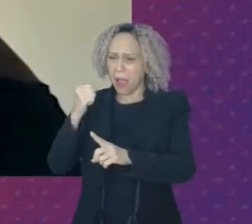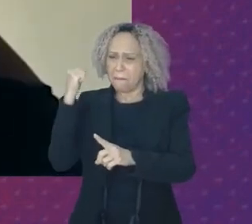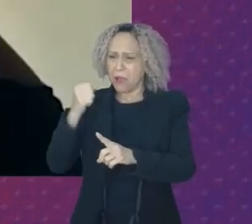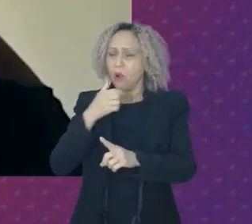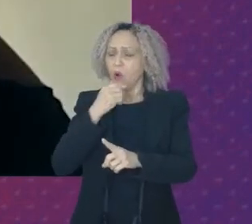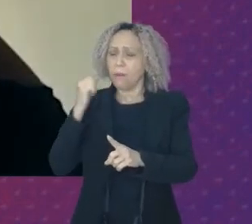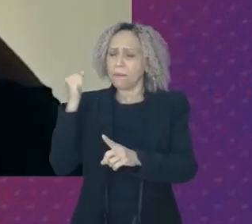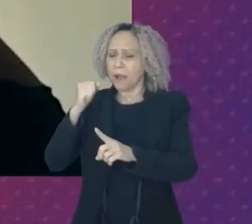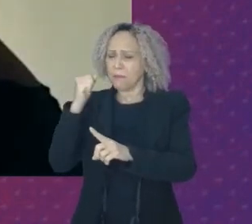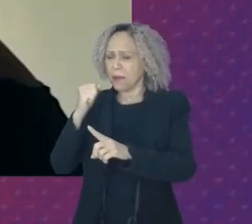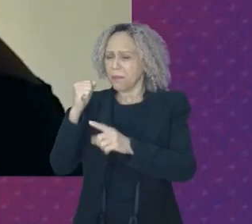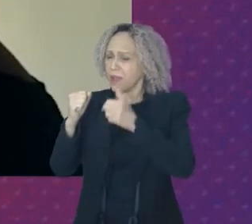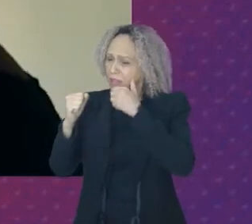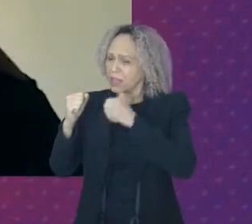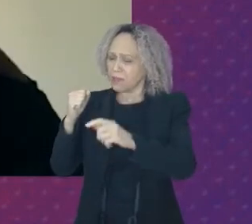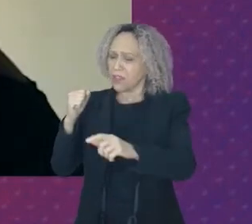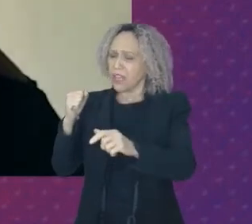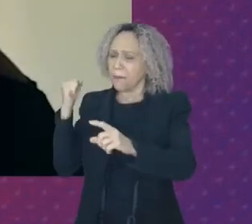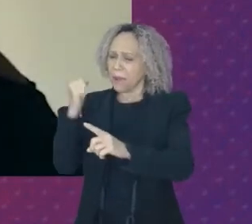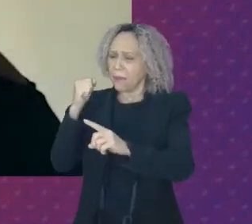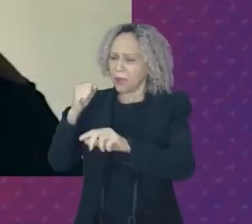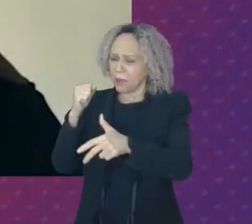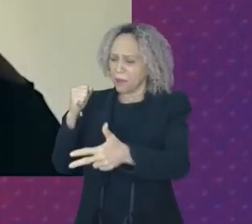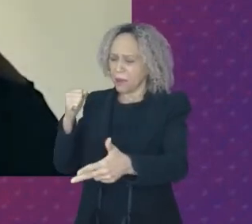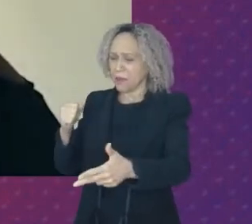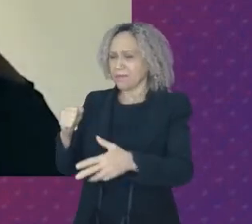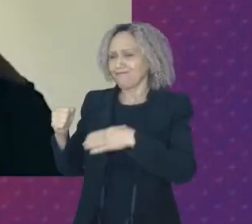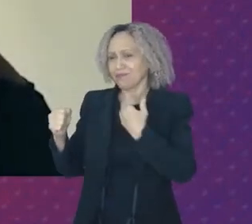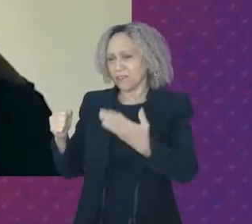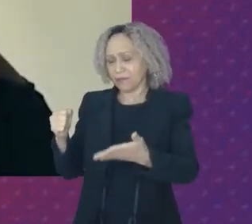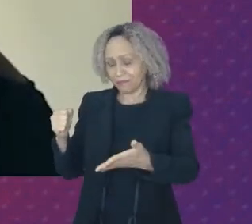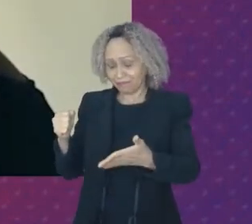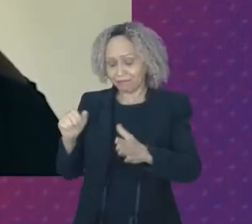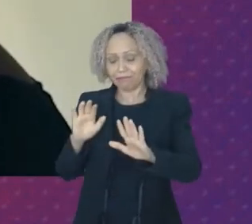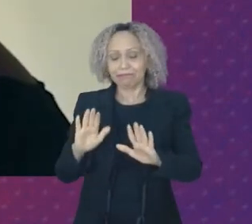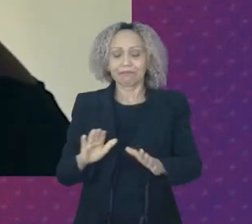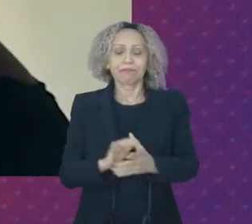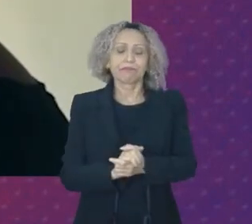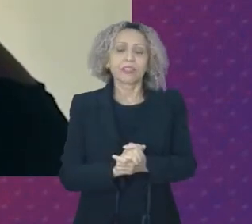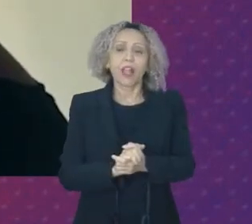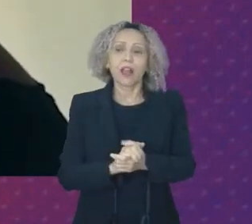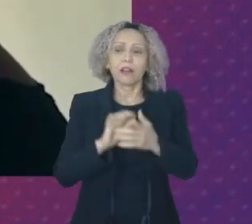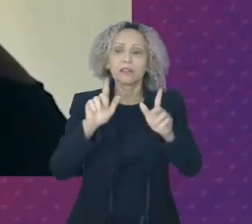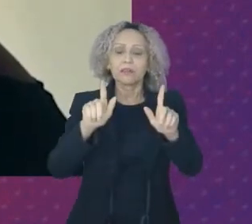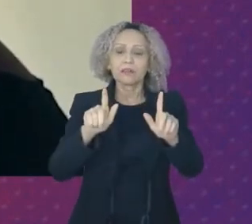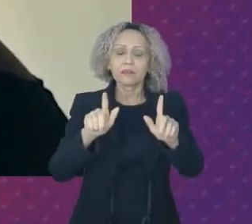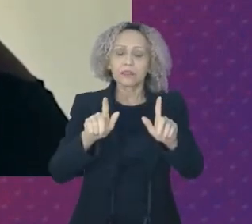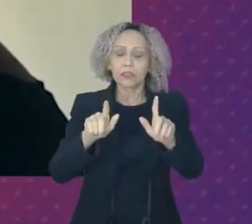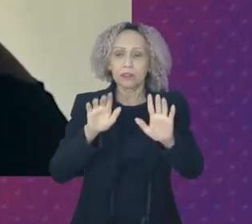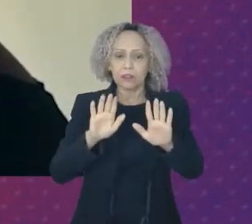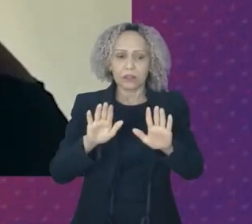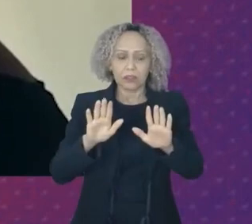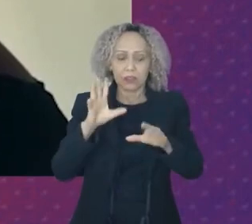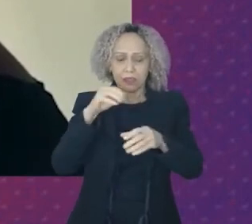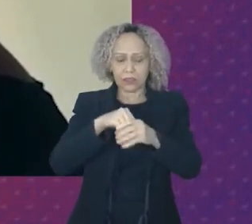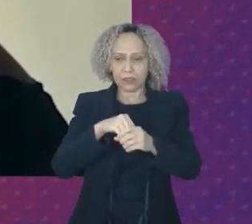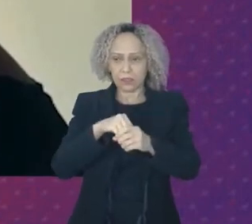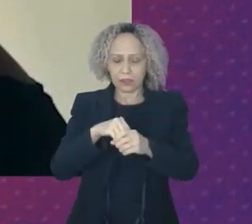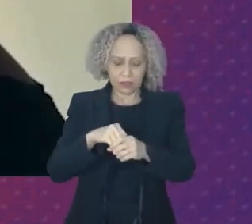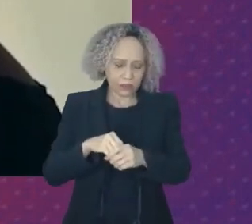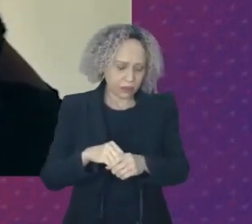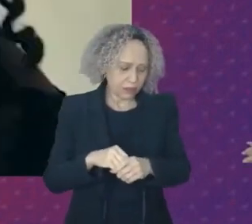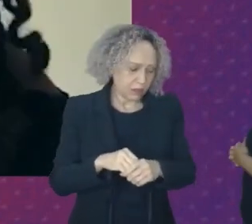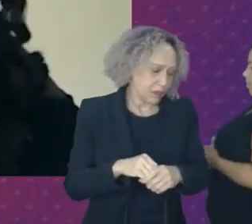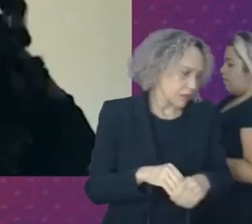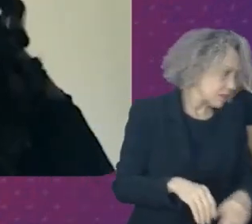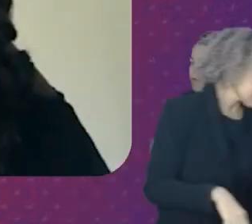ao exemplo do pacote das leis, as leis que o presidente Lula aprovou dentro desse pacote, né, que dizem, tem dizer